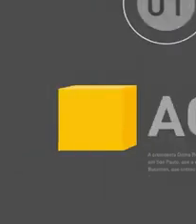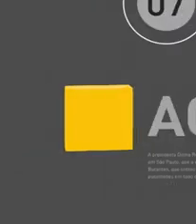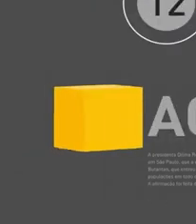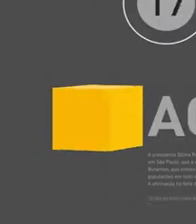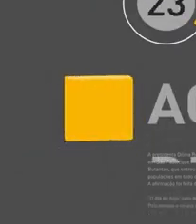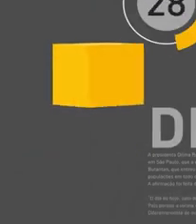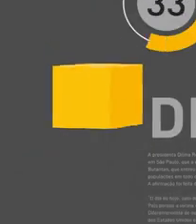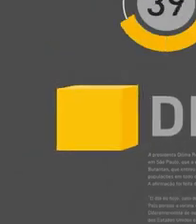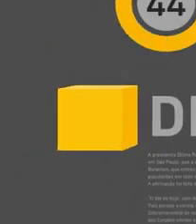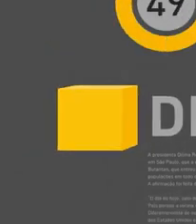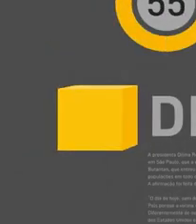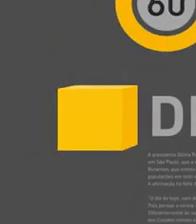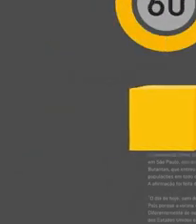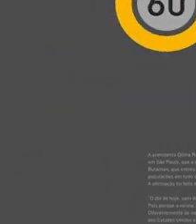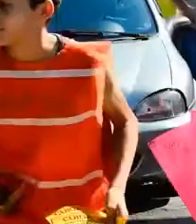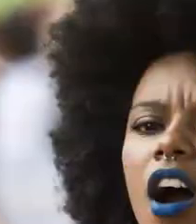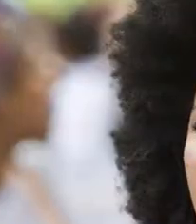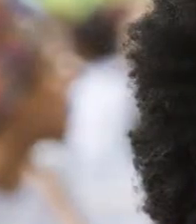o